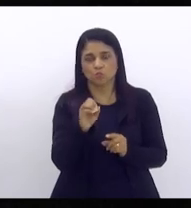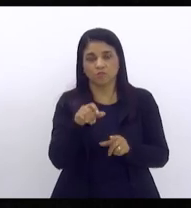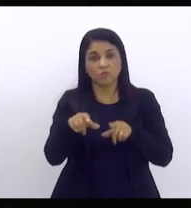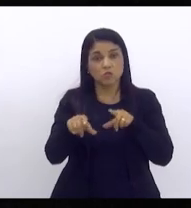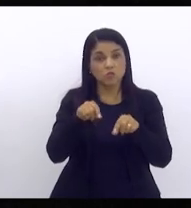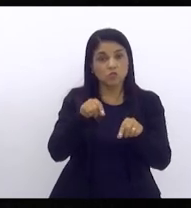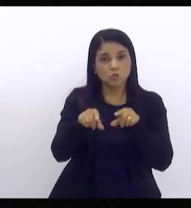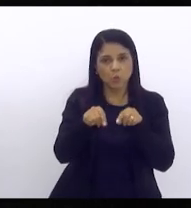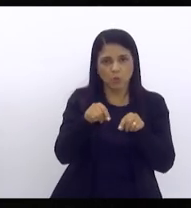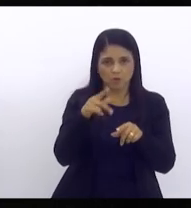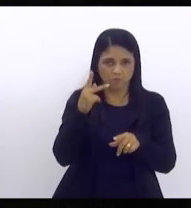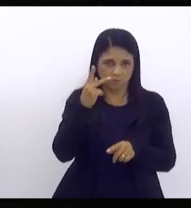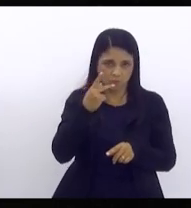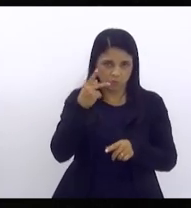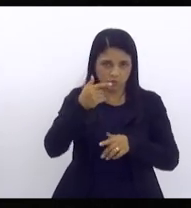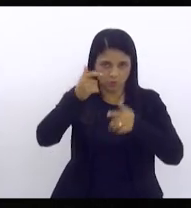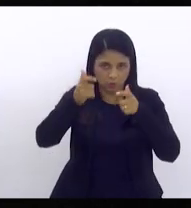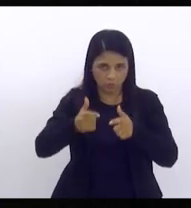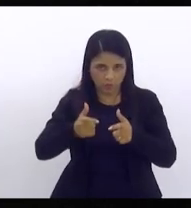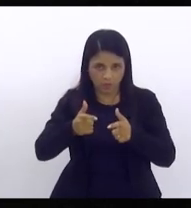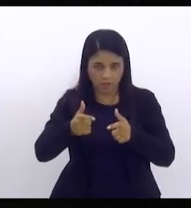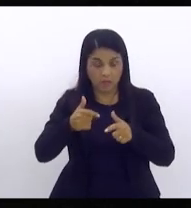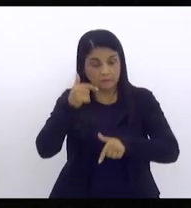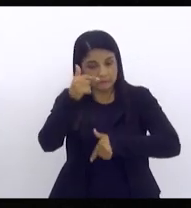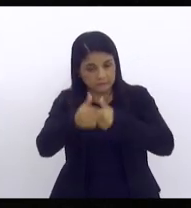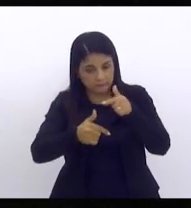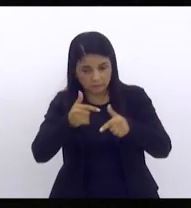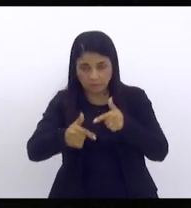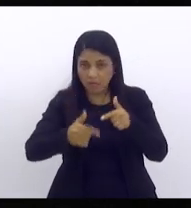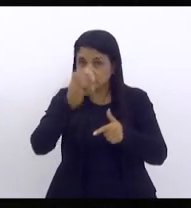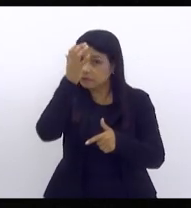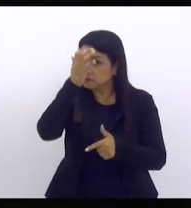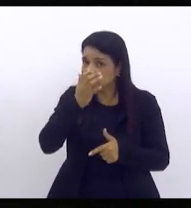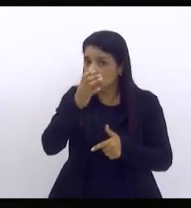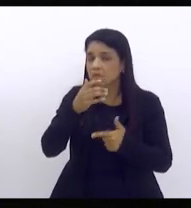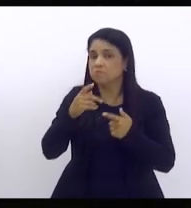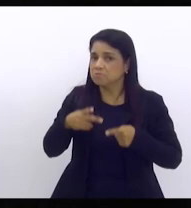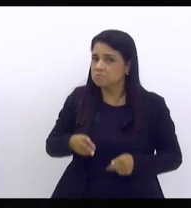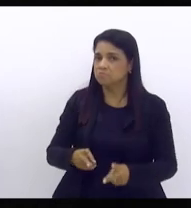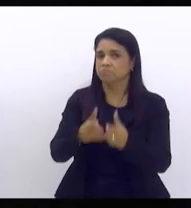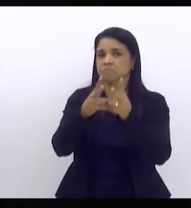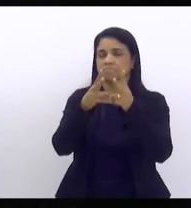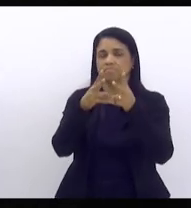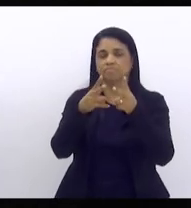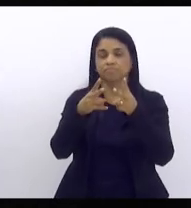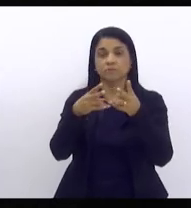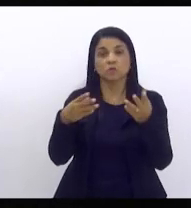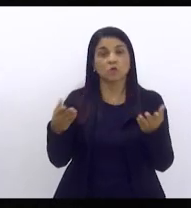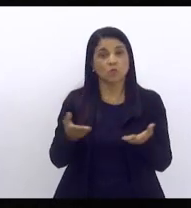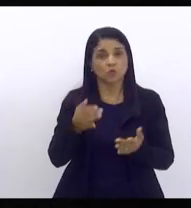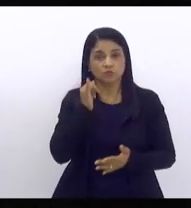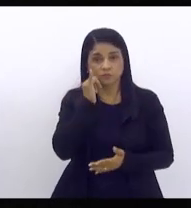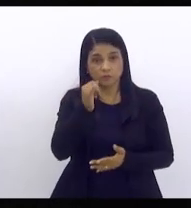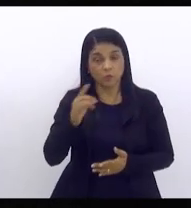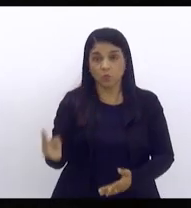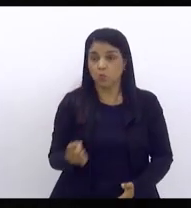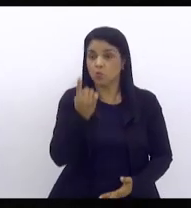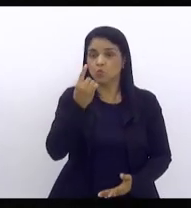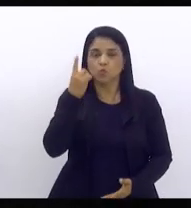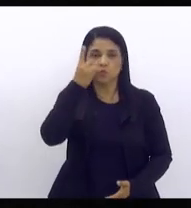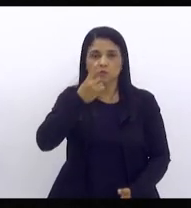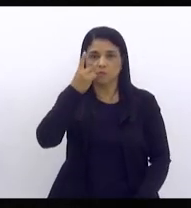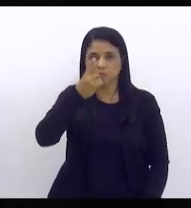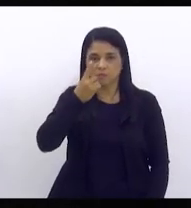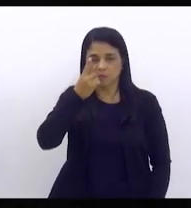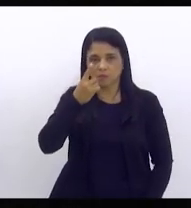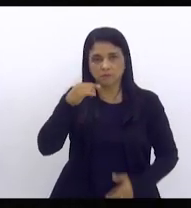seletividade política. Né? Se é para o trabalho ser sério, o trabalho tem que acontecer. E falo isso na condição hoje de único deputado da cidade de São